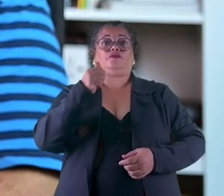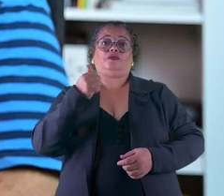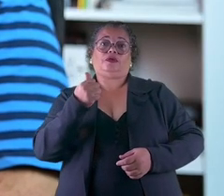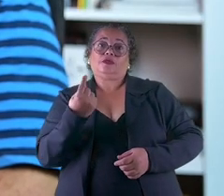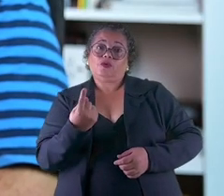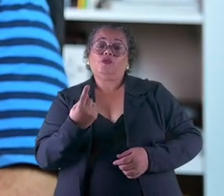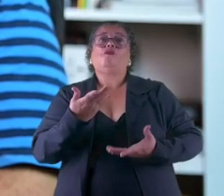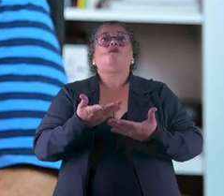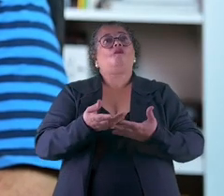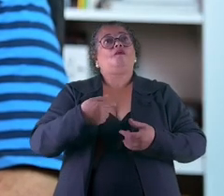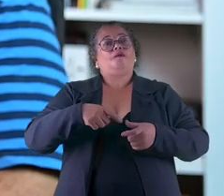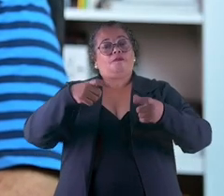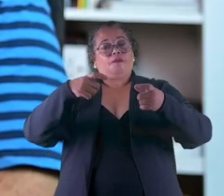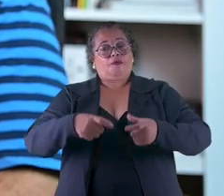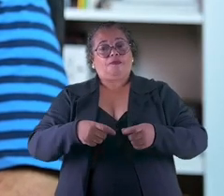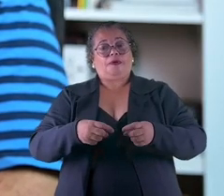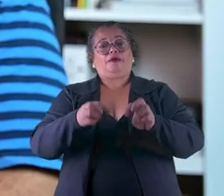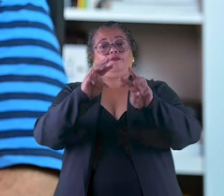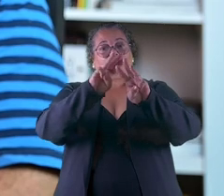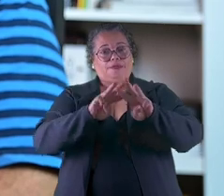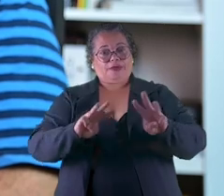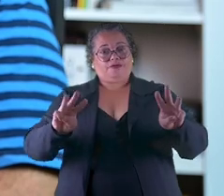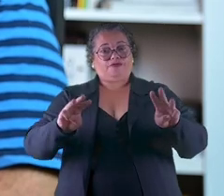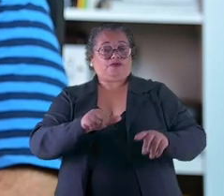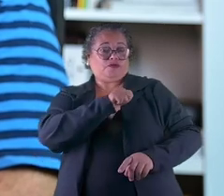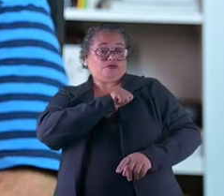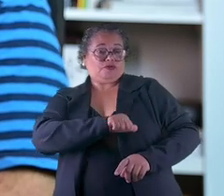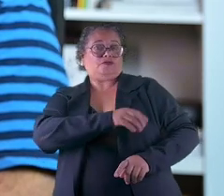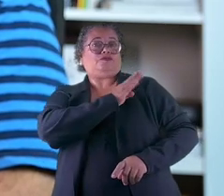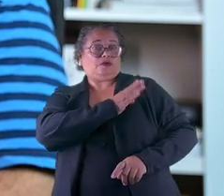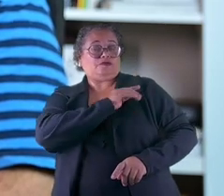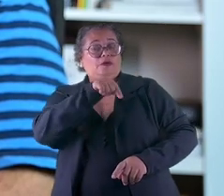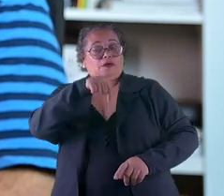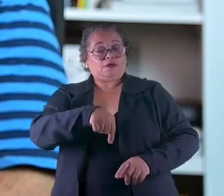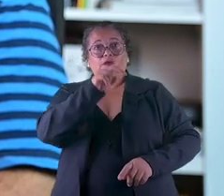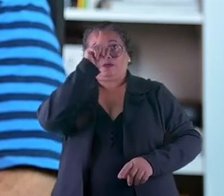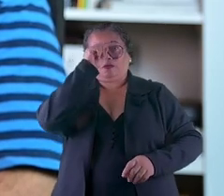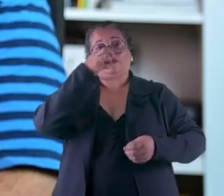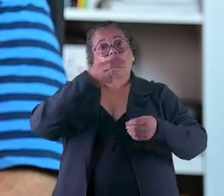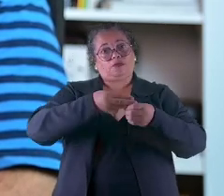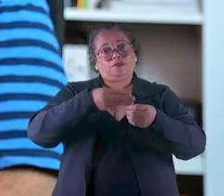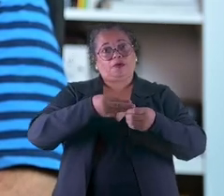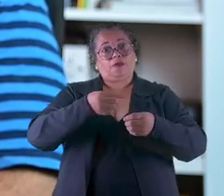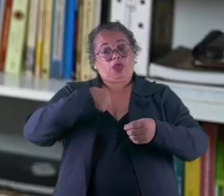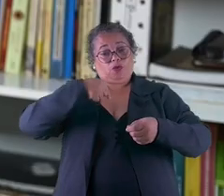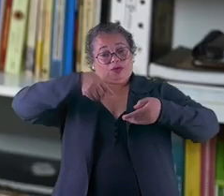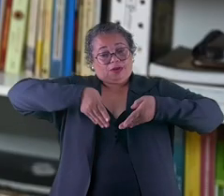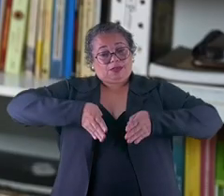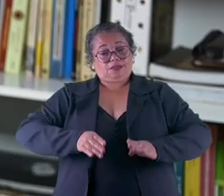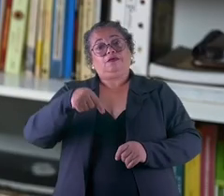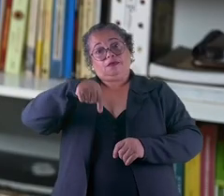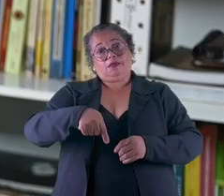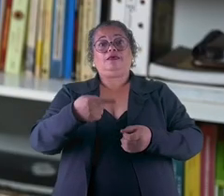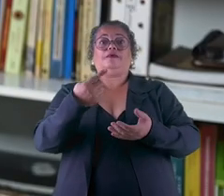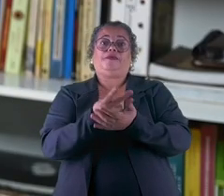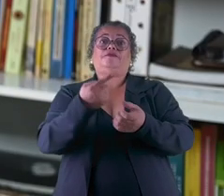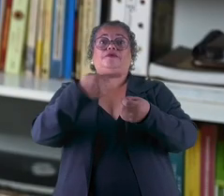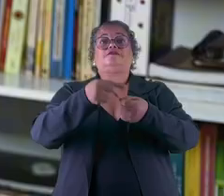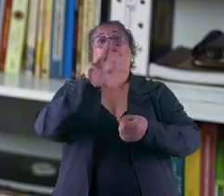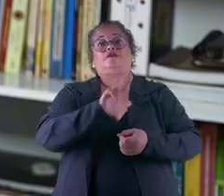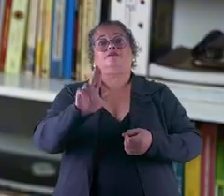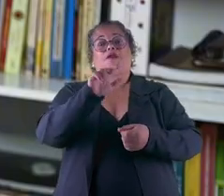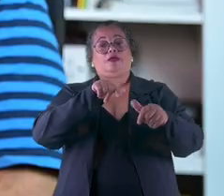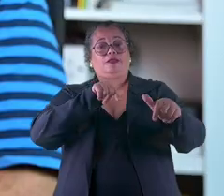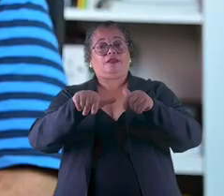de idade, moro no bairro Martins e fiz minha cirurgia cardíaca no Hospital Municipal. Sou natural de